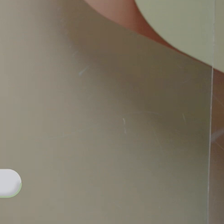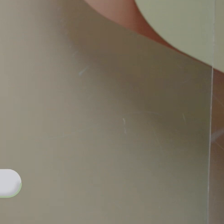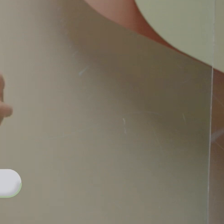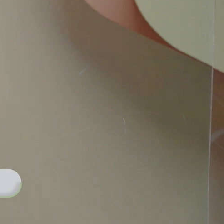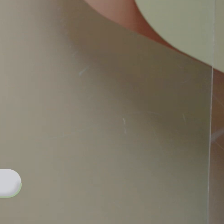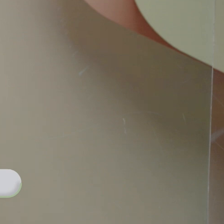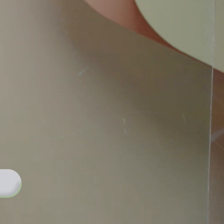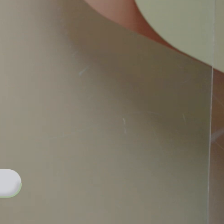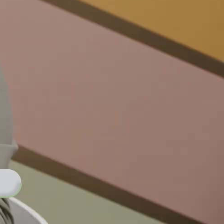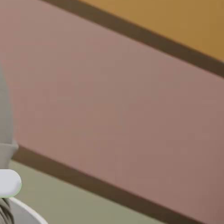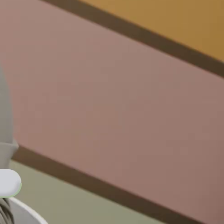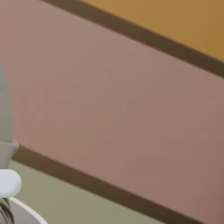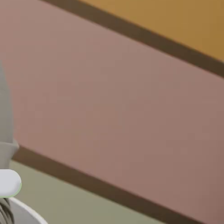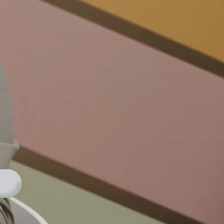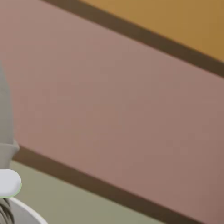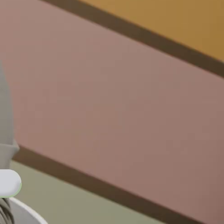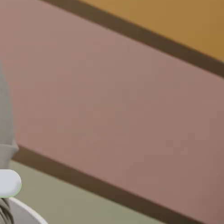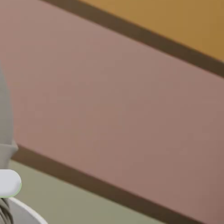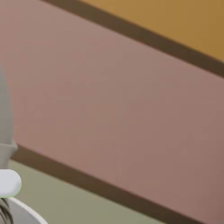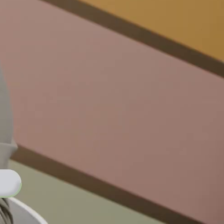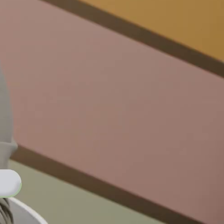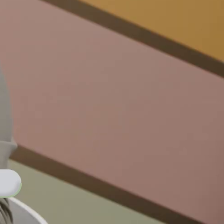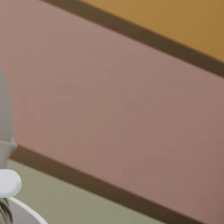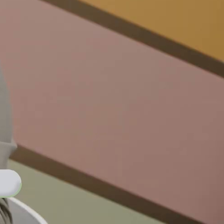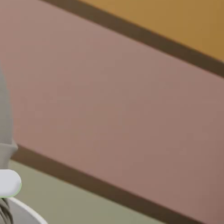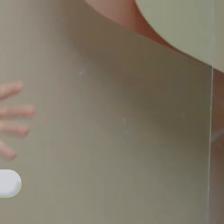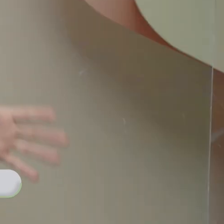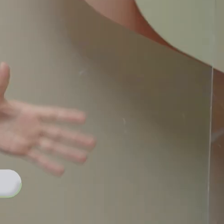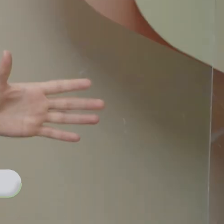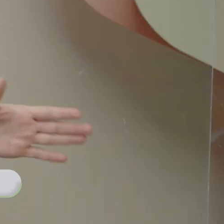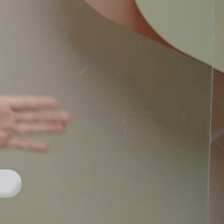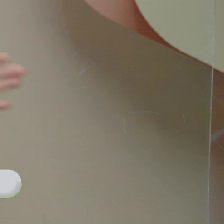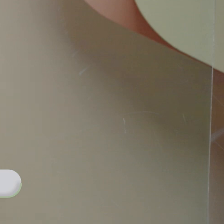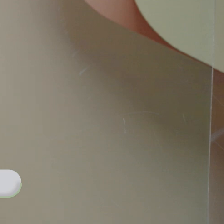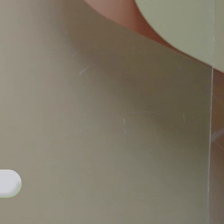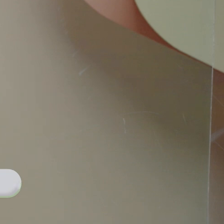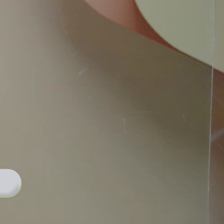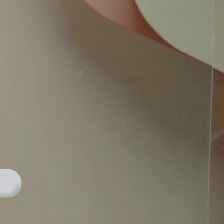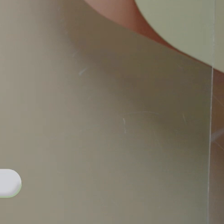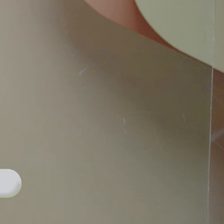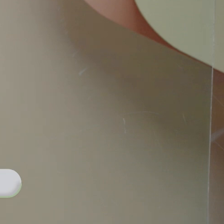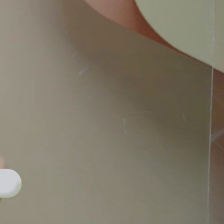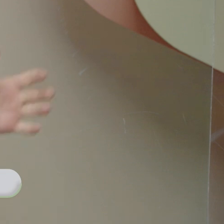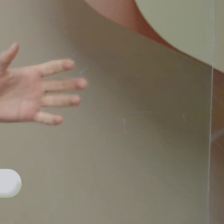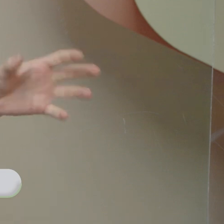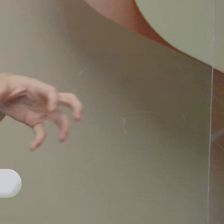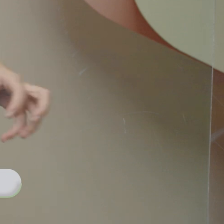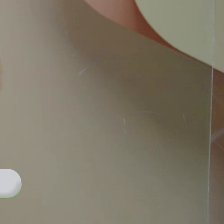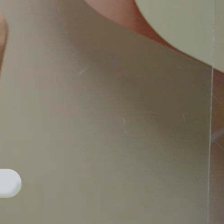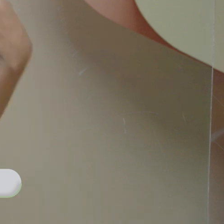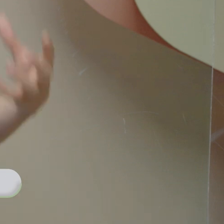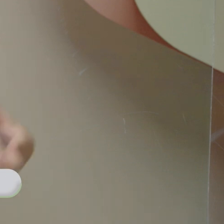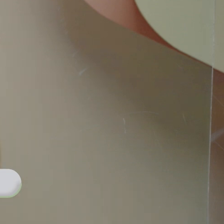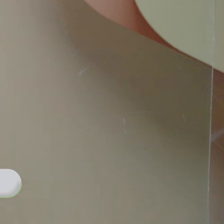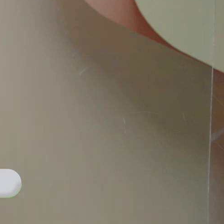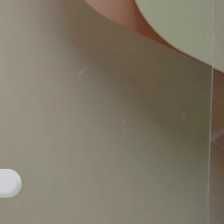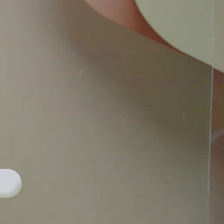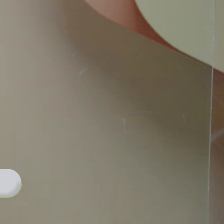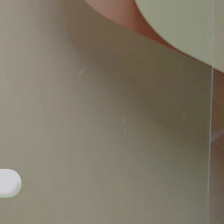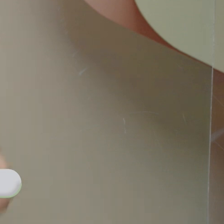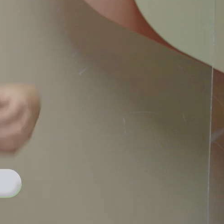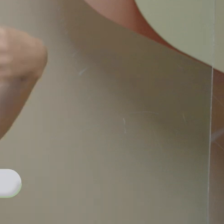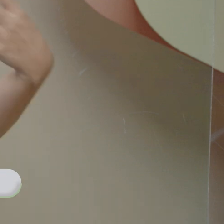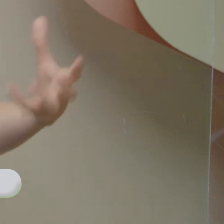não conseguindo se organizar, acaba não sendo produtivo, né? Às vezes ali com 15 minutos diários, se ela criar uma rotininha, né,